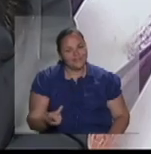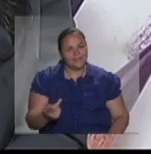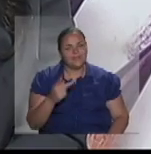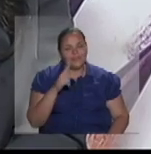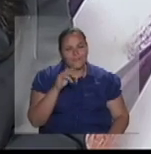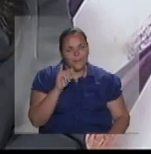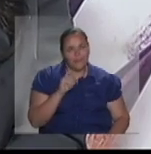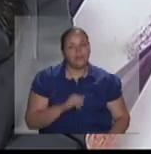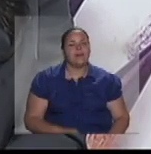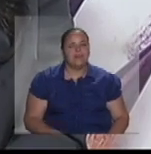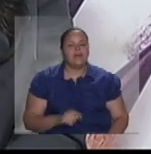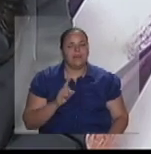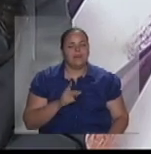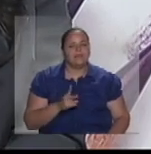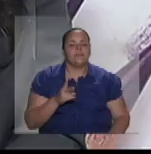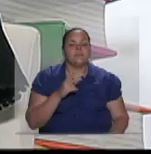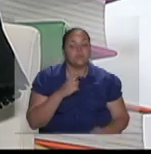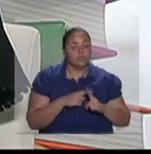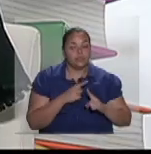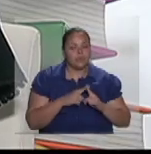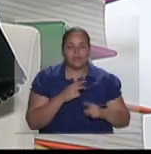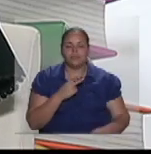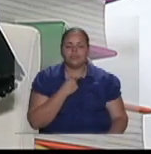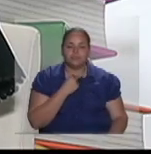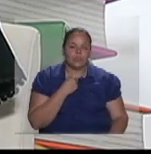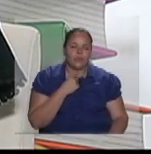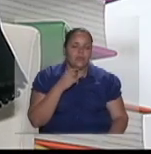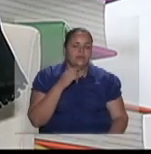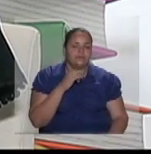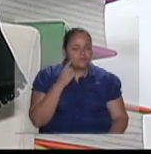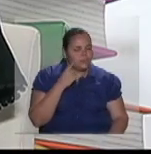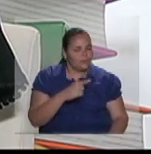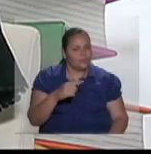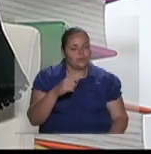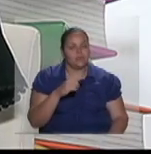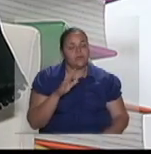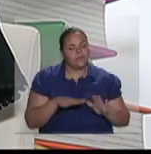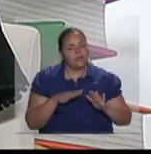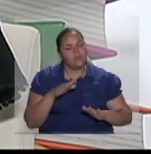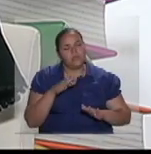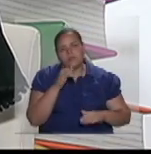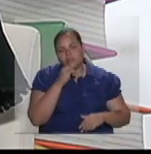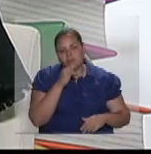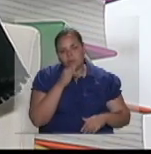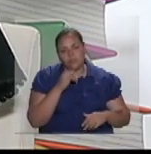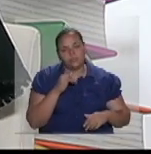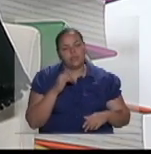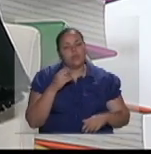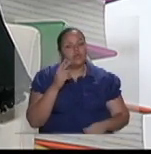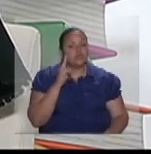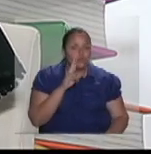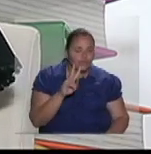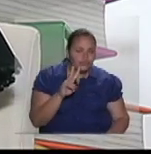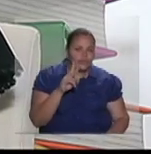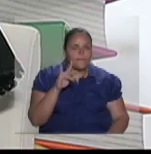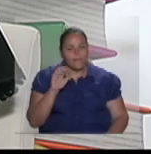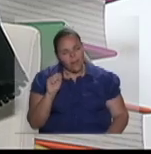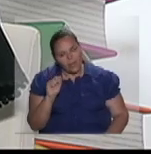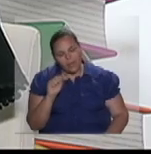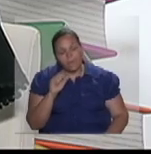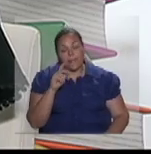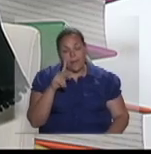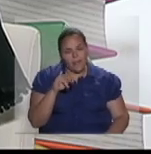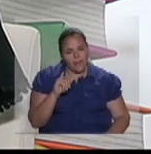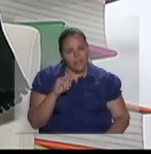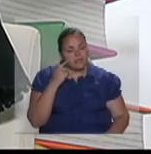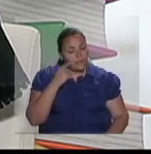acaba ficando todos os finais, quase todos. Porque como ele não tem possibilidade de vê-las, porque normalmente as pessoas ficam, hoje em dia, 2 dias com o pai